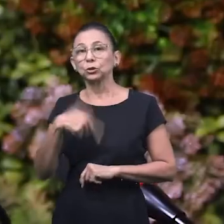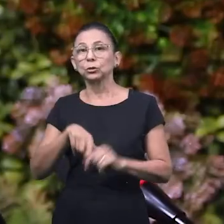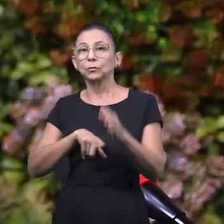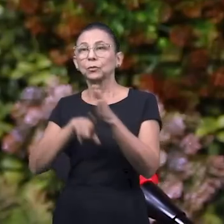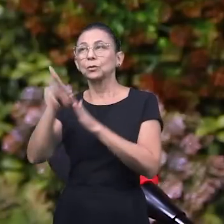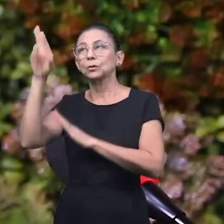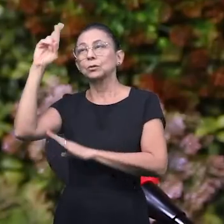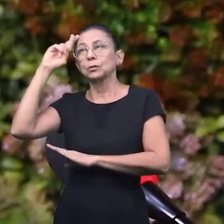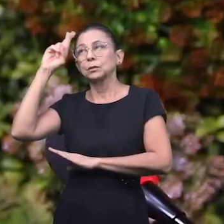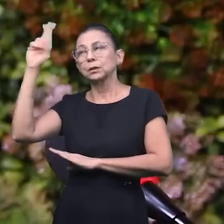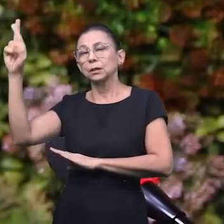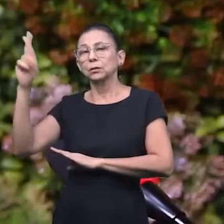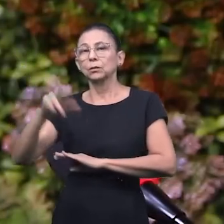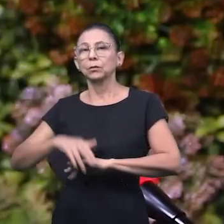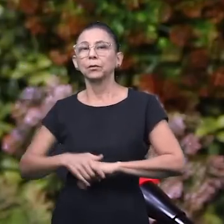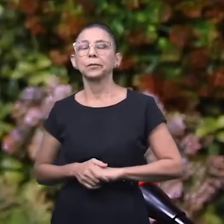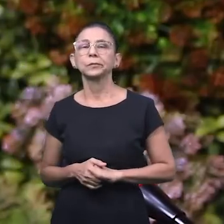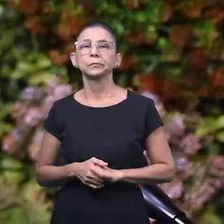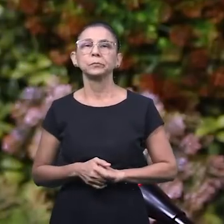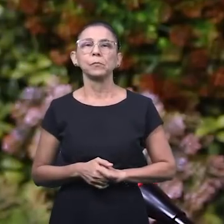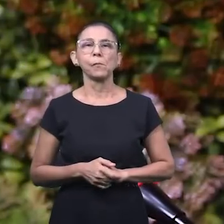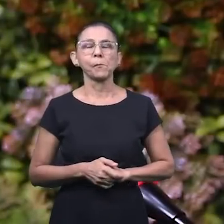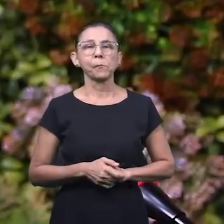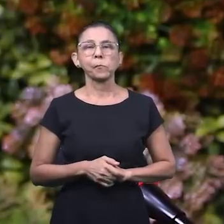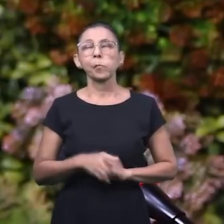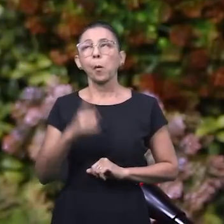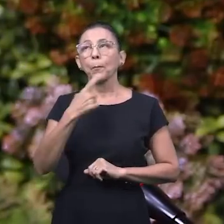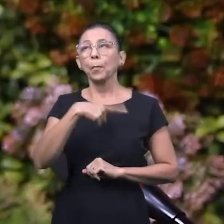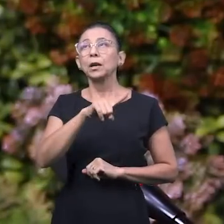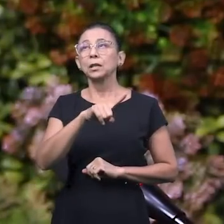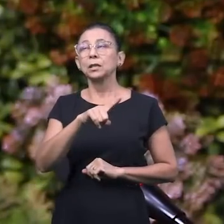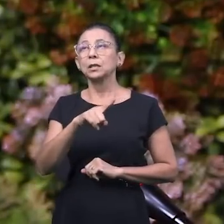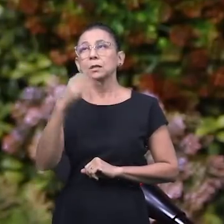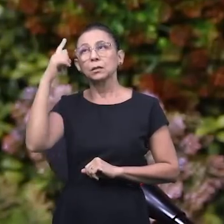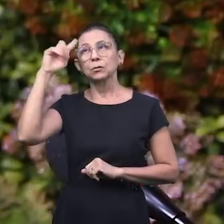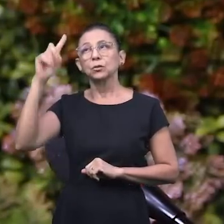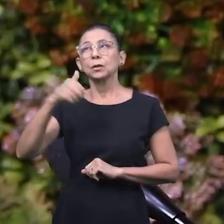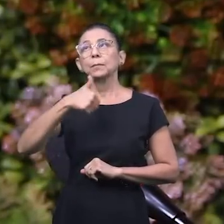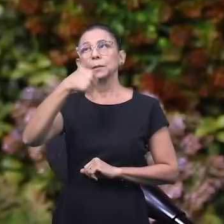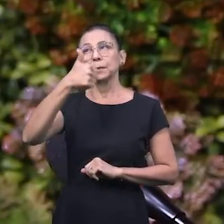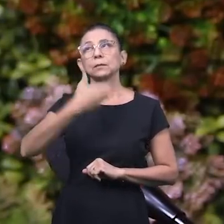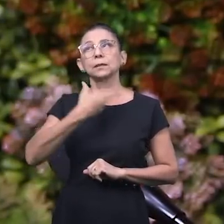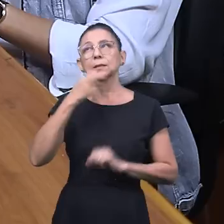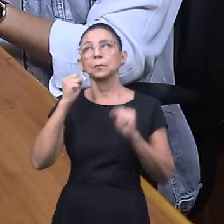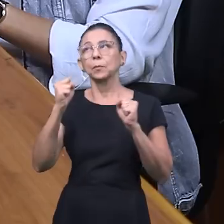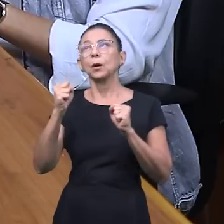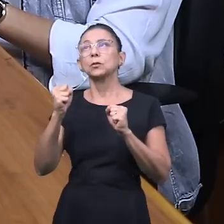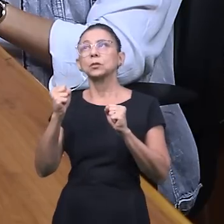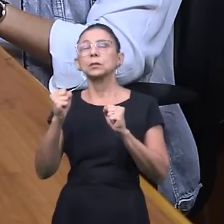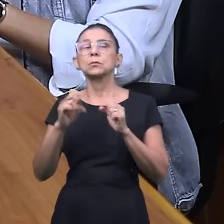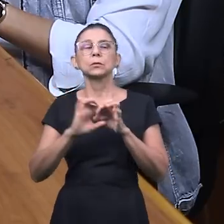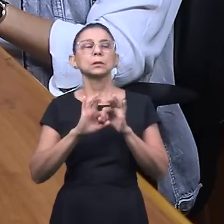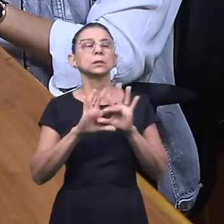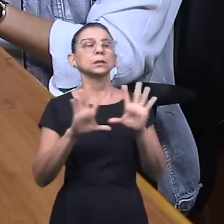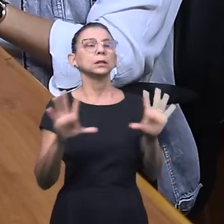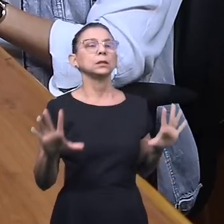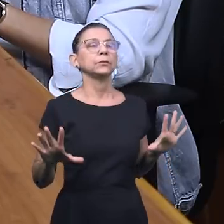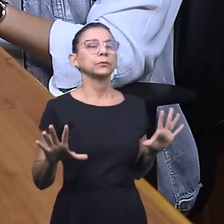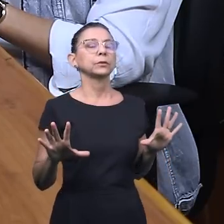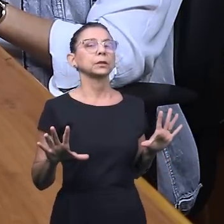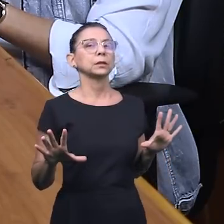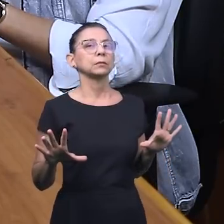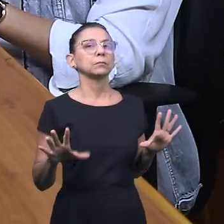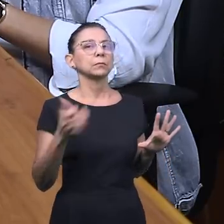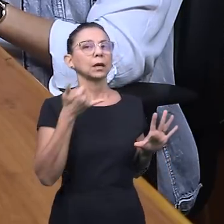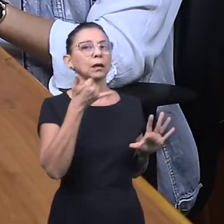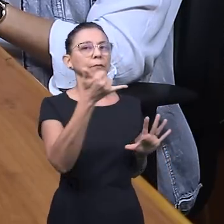Consultei de novo se ela não tinha permitido. Aí consultamos pra ir no dia 1º. O senhor falou que era pra ir. E ali eu revezaria com meu